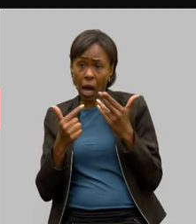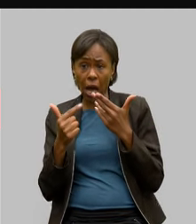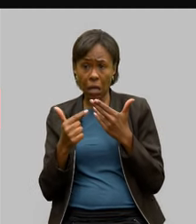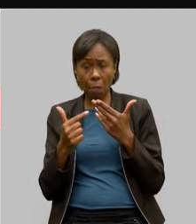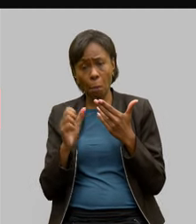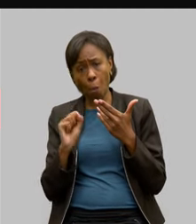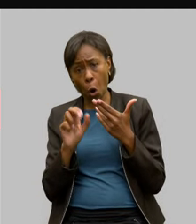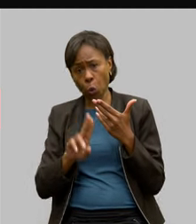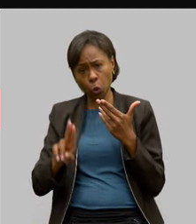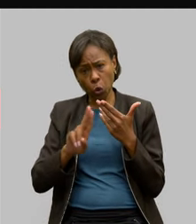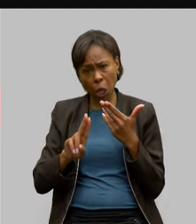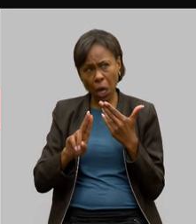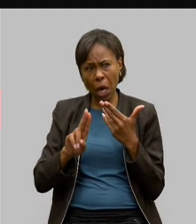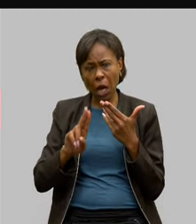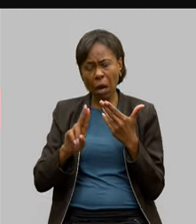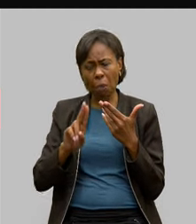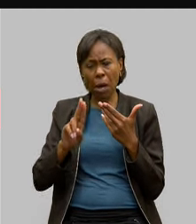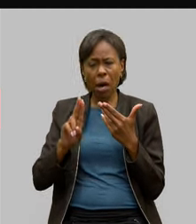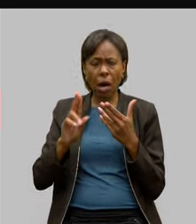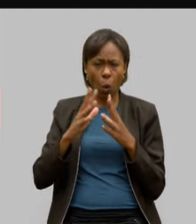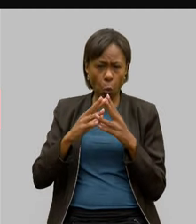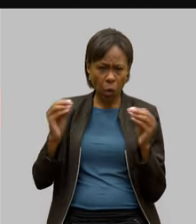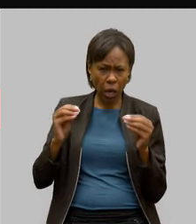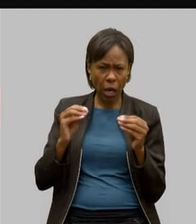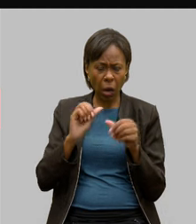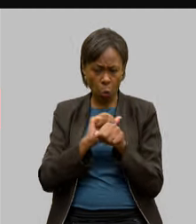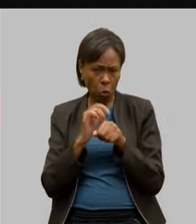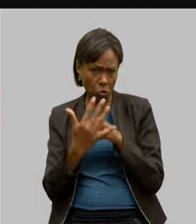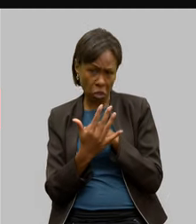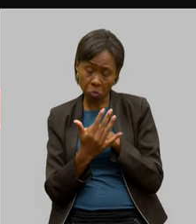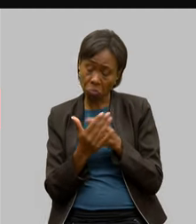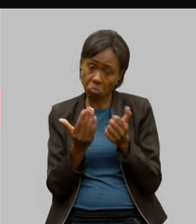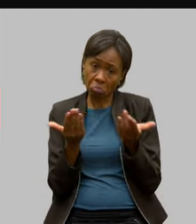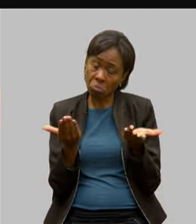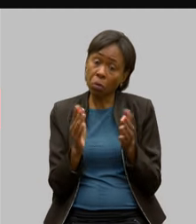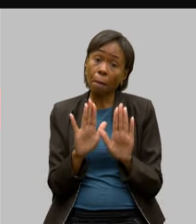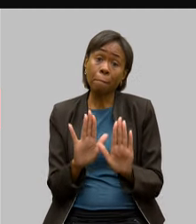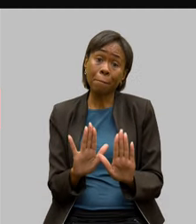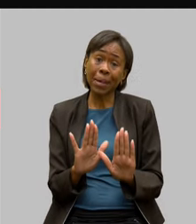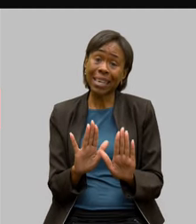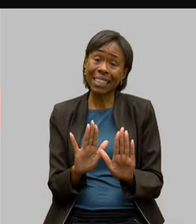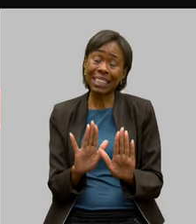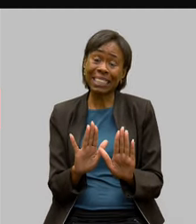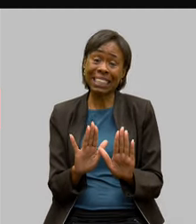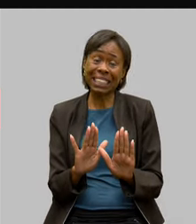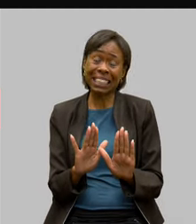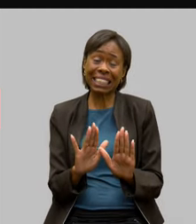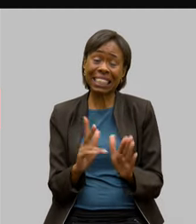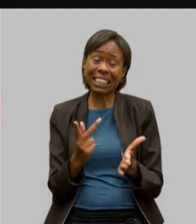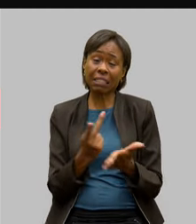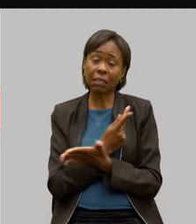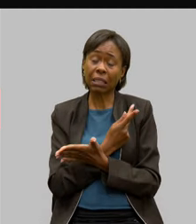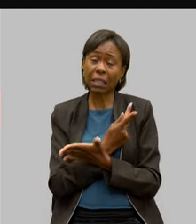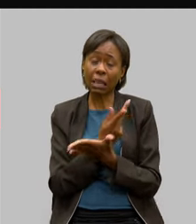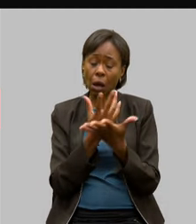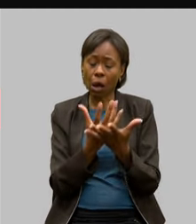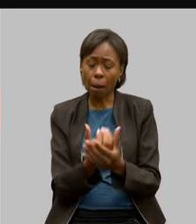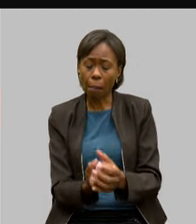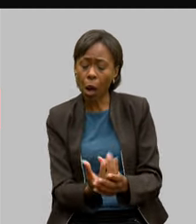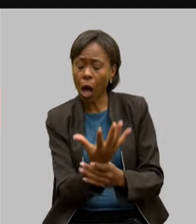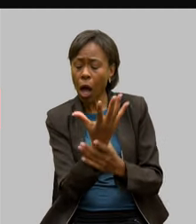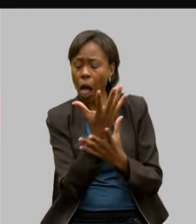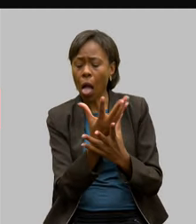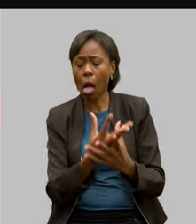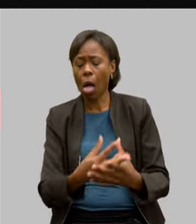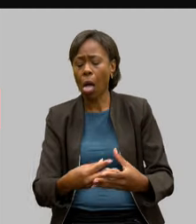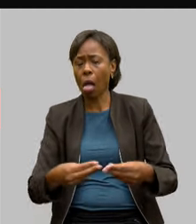ver isso mas a covid o que que aconteceu né acabou com nossas plantações com nosso cultivo E aí tivemos